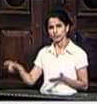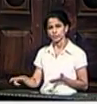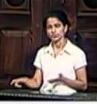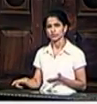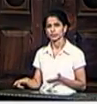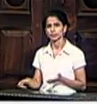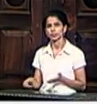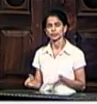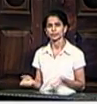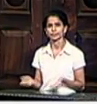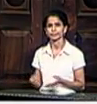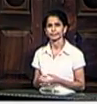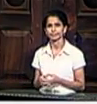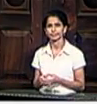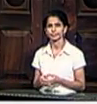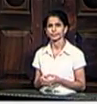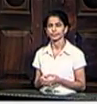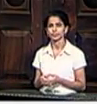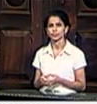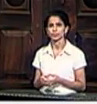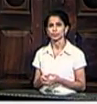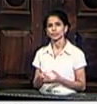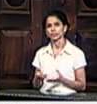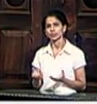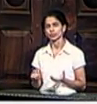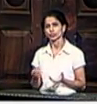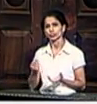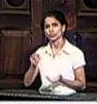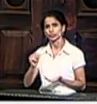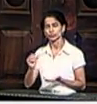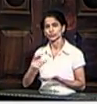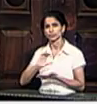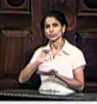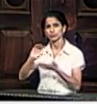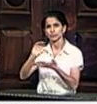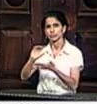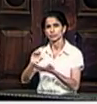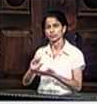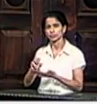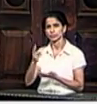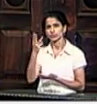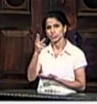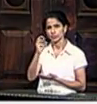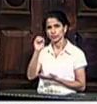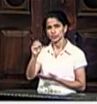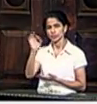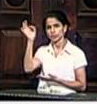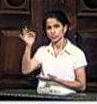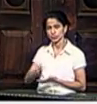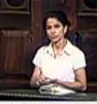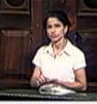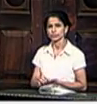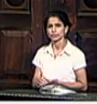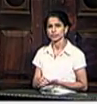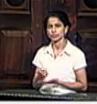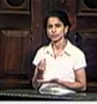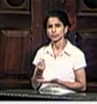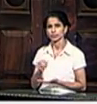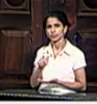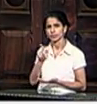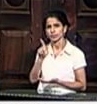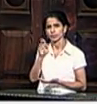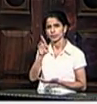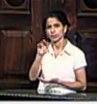ele restringe as gratificações no valor de 30%.